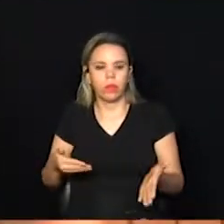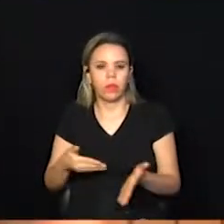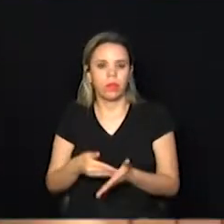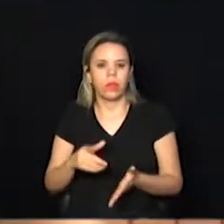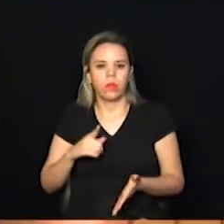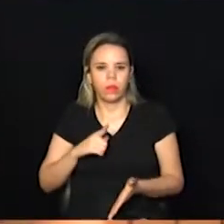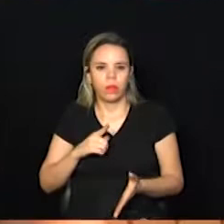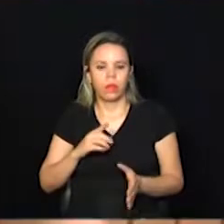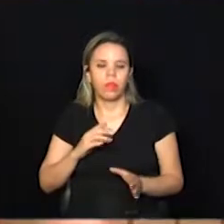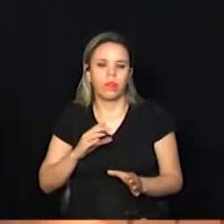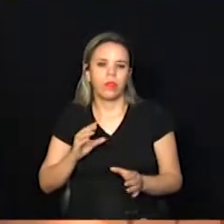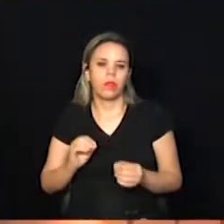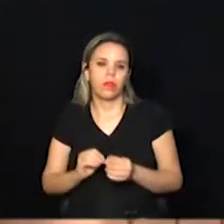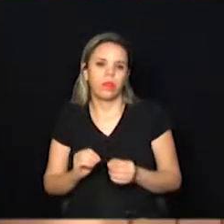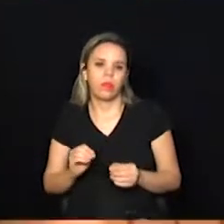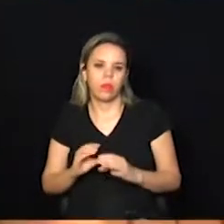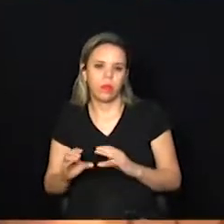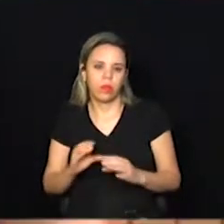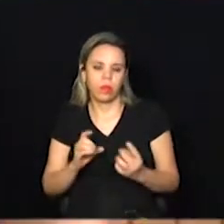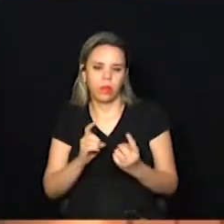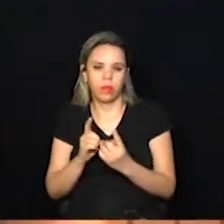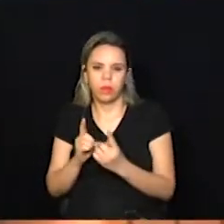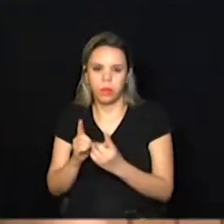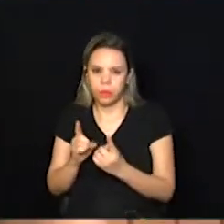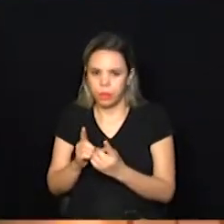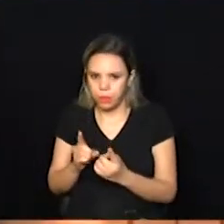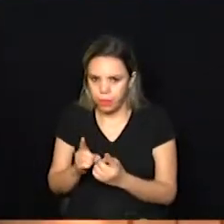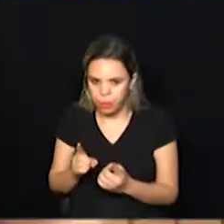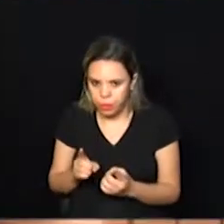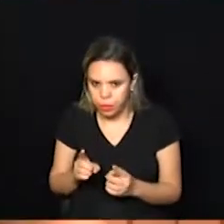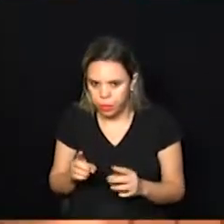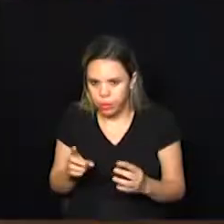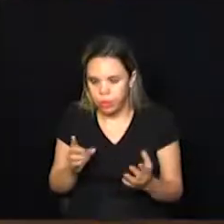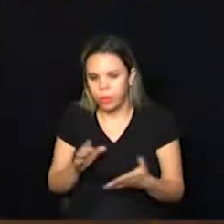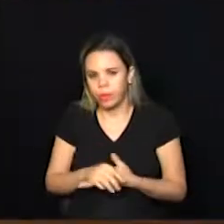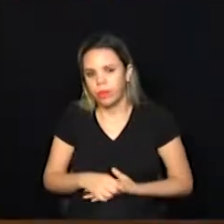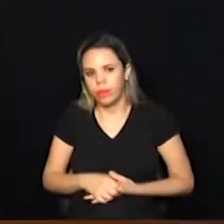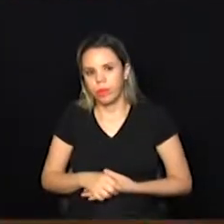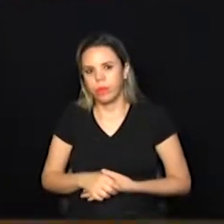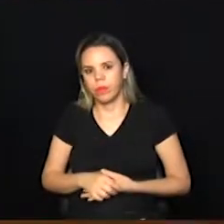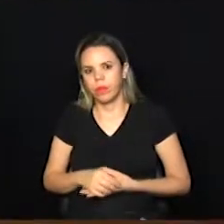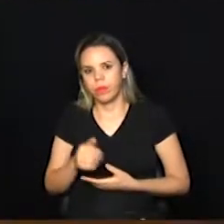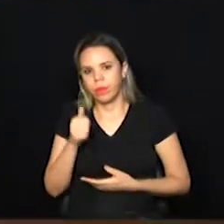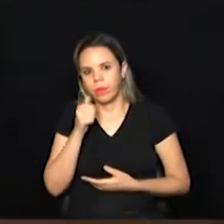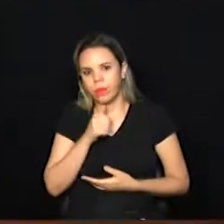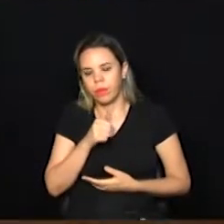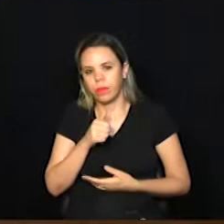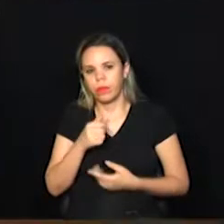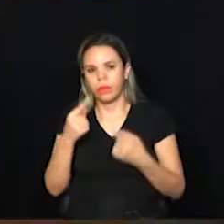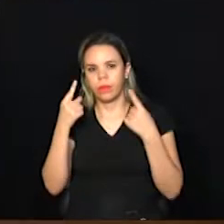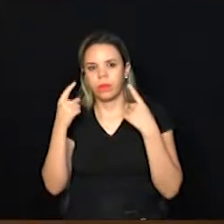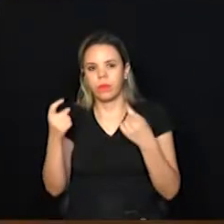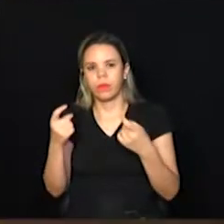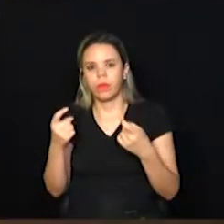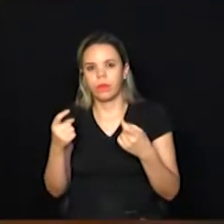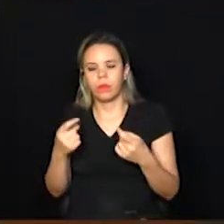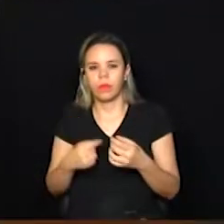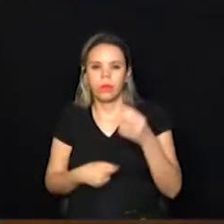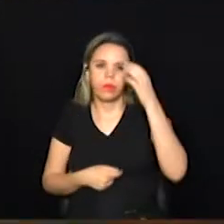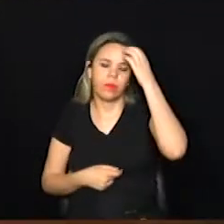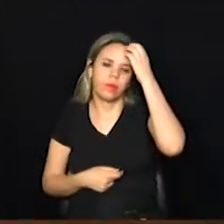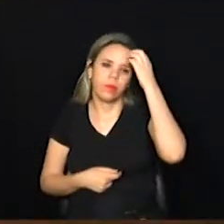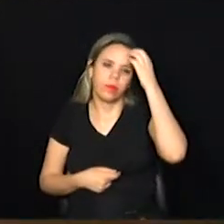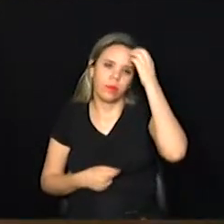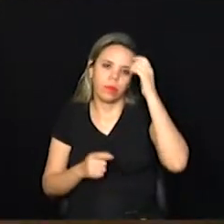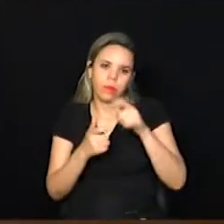para acessarem os serviços de atendimento às mulheres em situação de violência. É muito alto